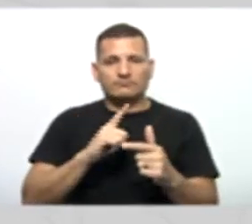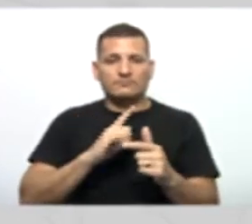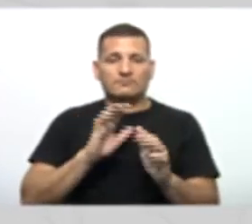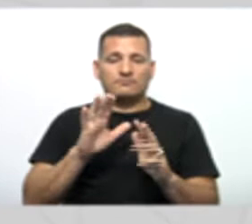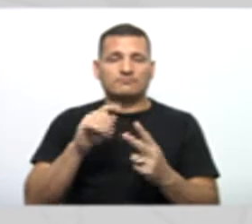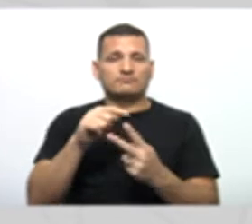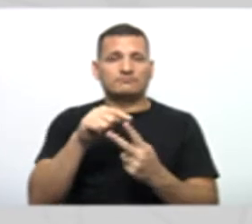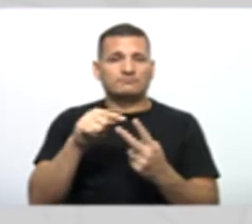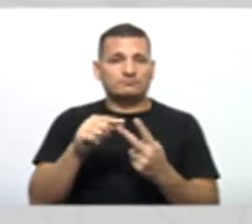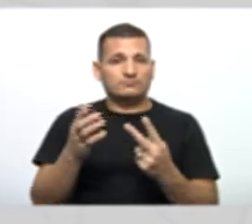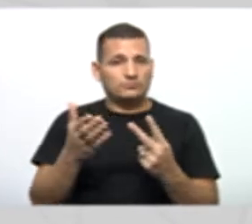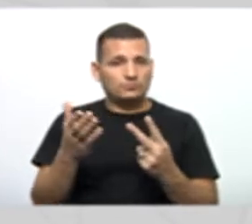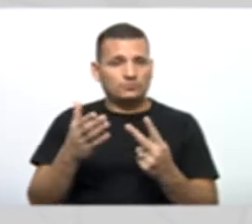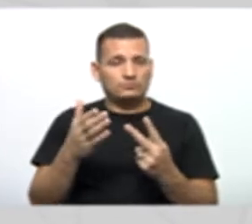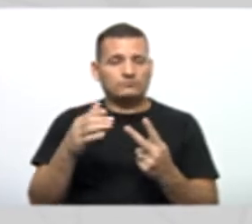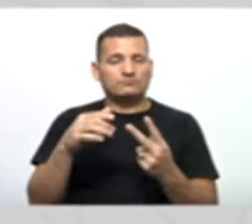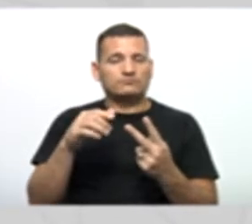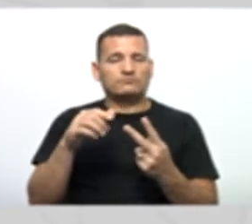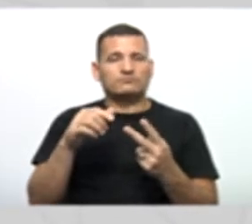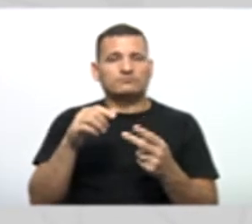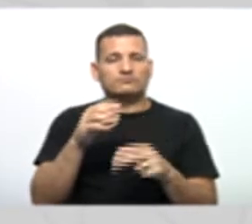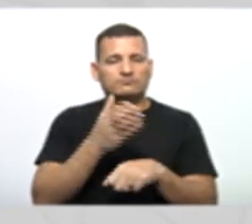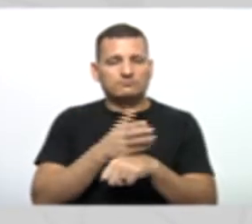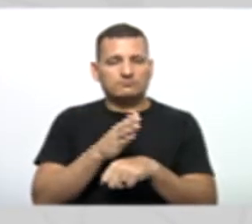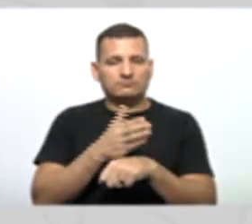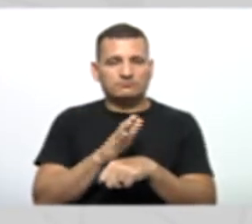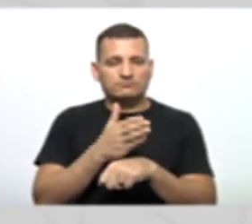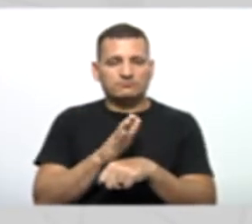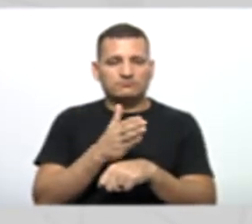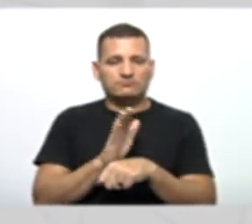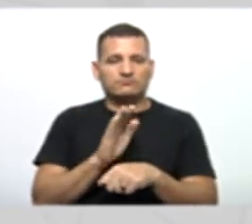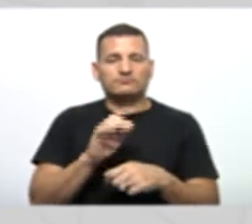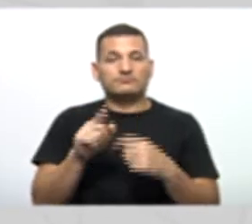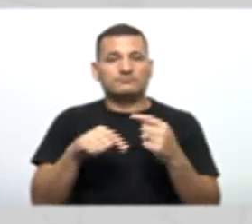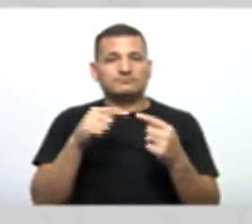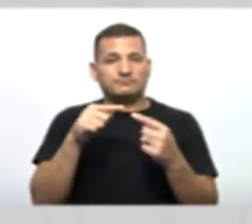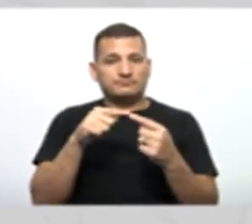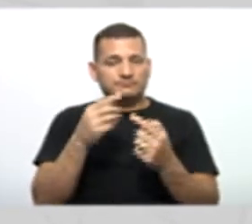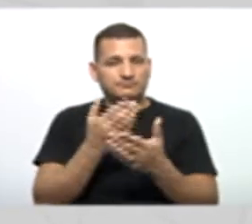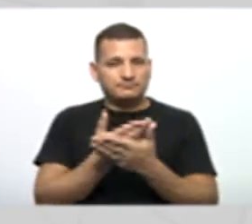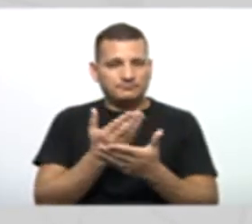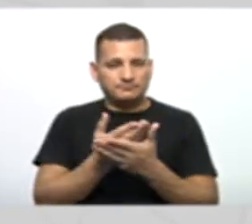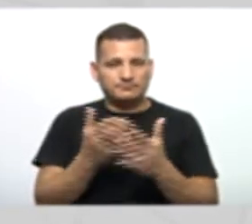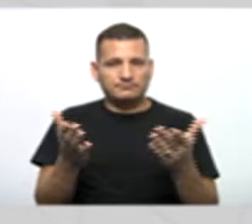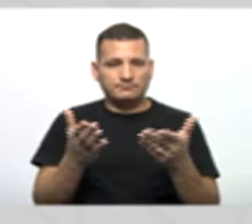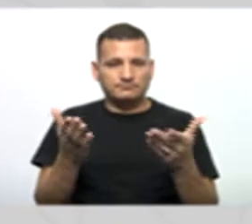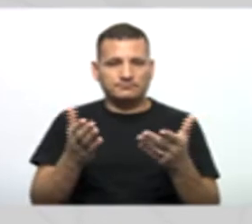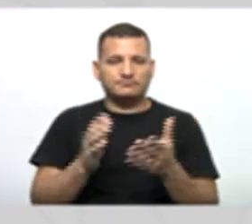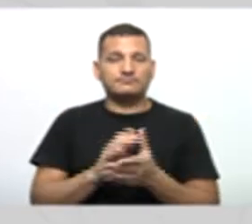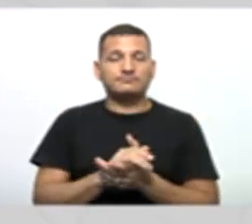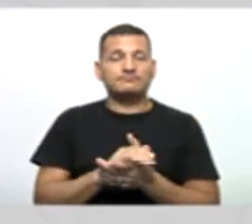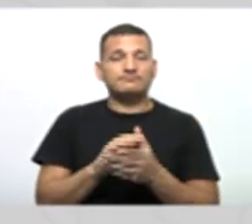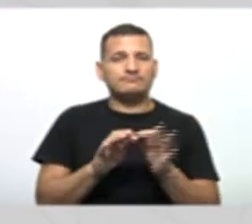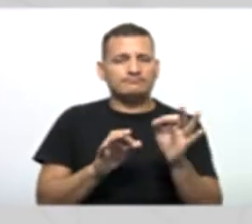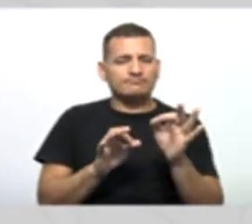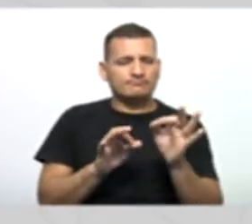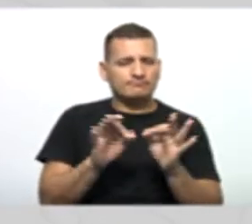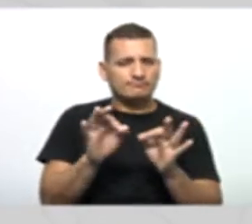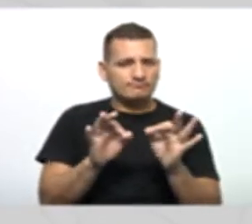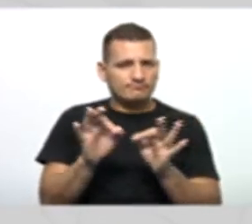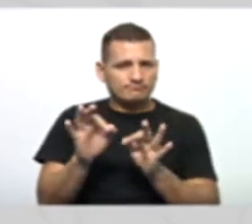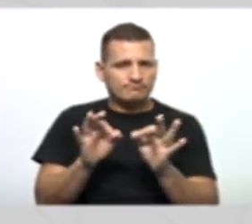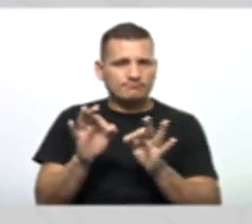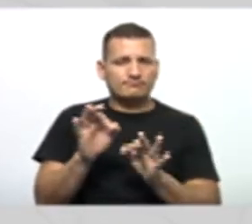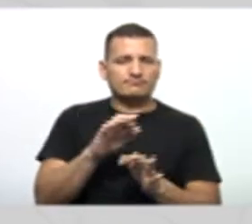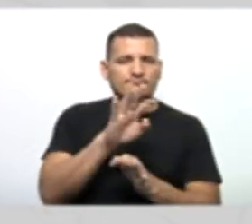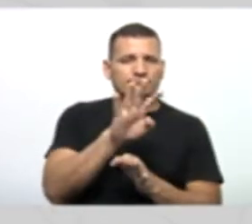duas são as que a gente vai trabalhar hoje, ok? Os objetivos da nossa aula, olha que legal, vamos construir o banco de dados, construir